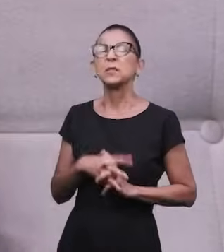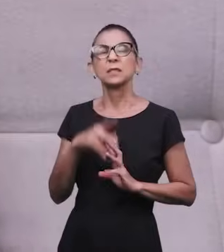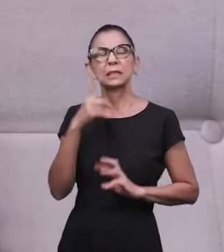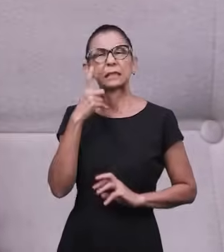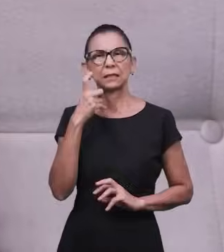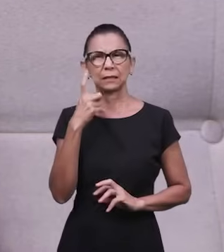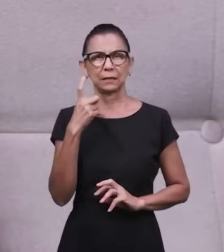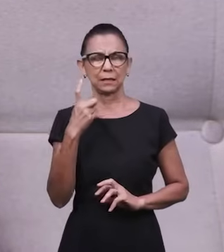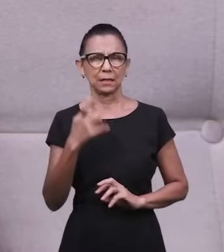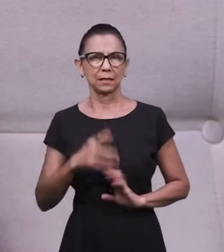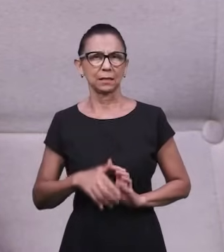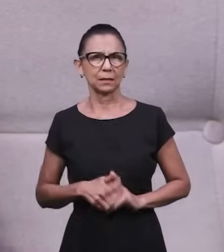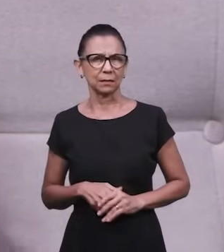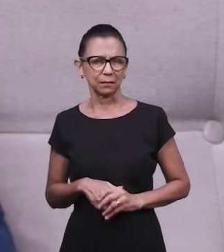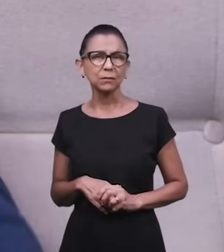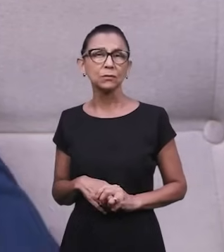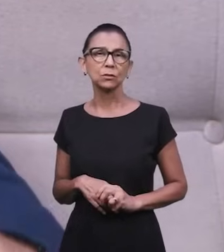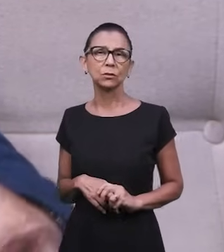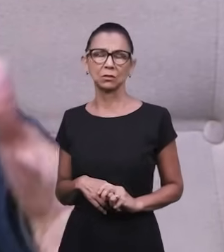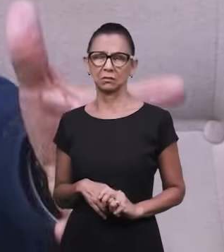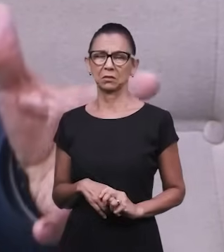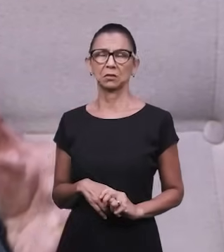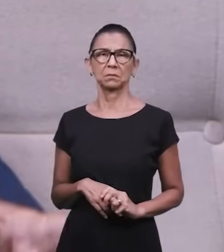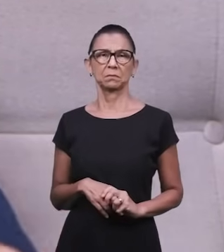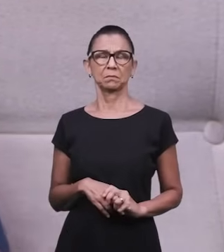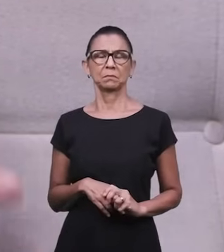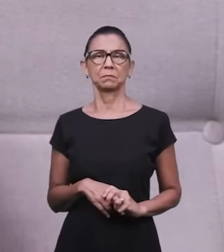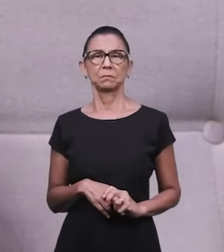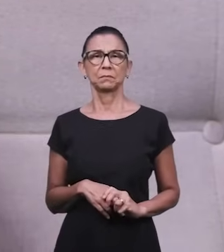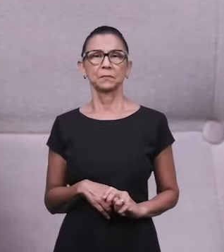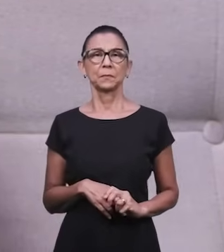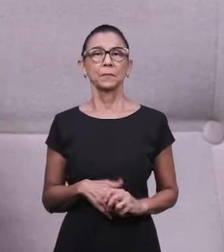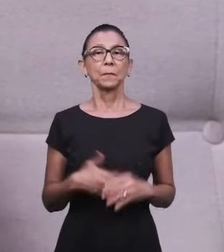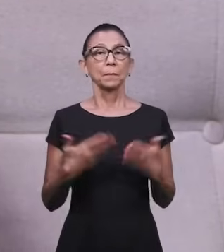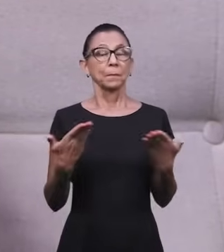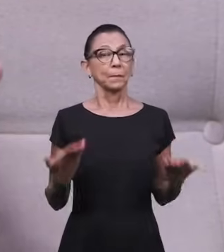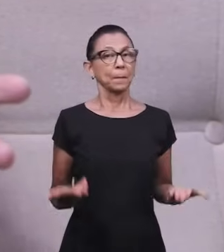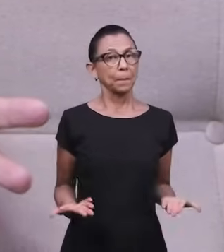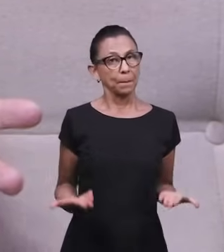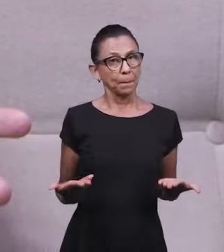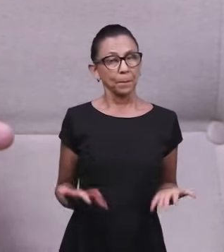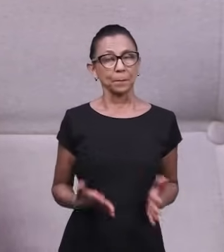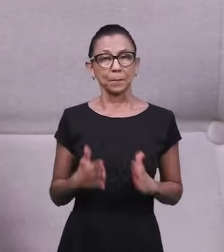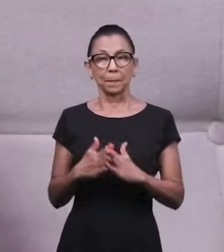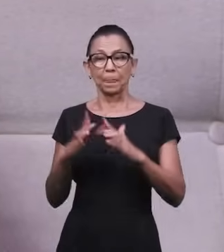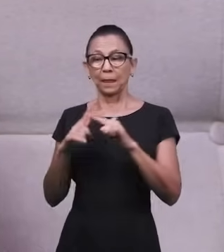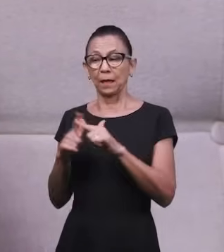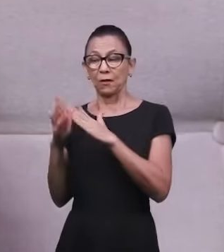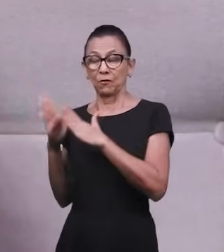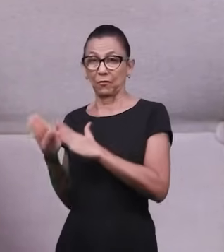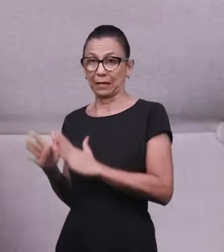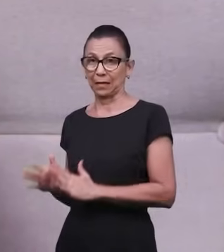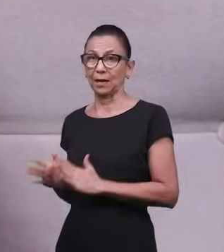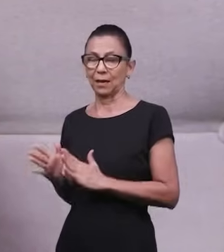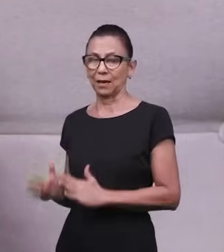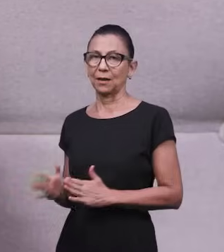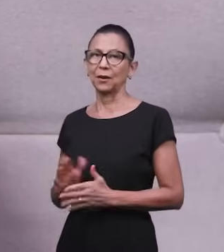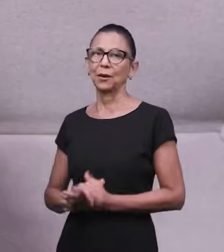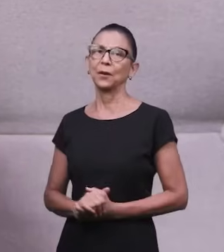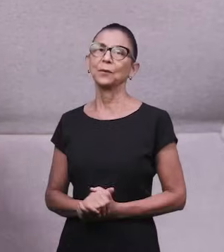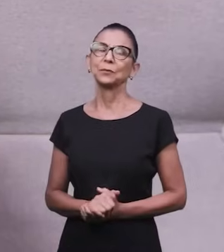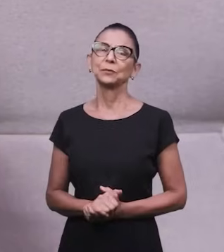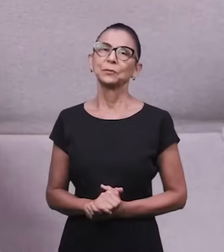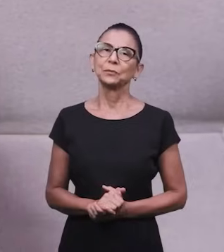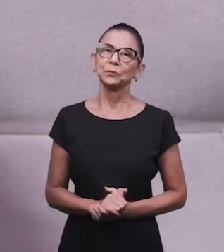atenção esse convite, Trombetas e Festas. Então, a igreja fiel, como o Sérgio falou, ela está